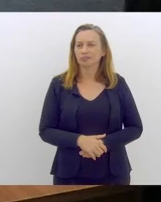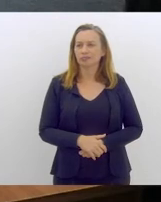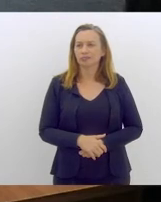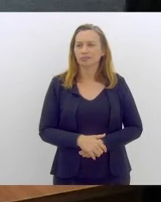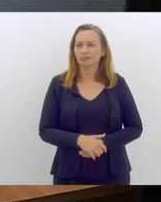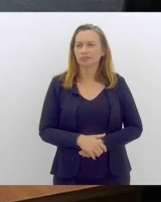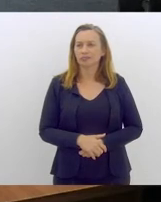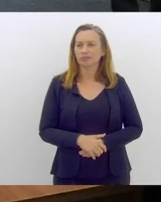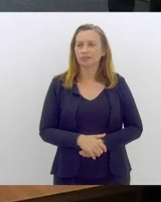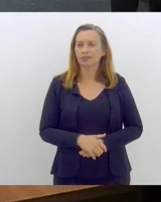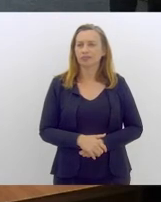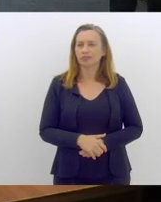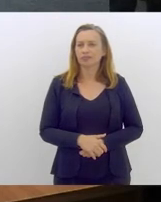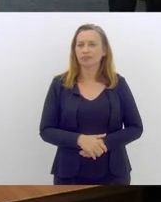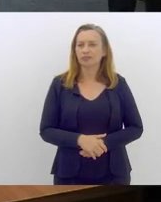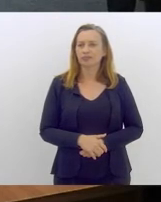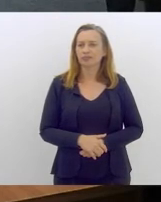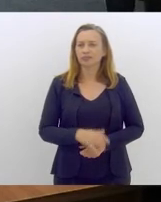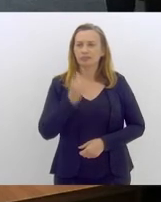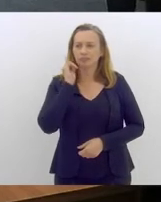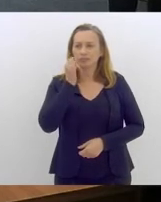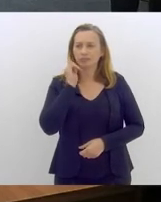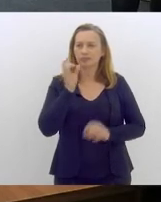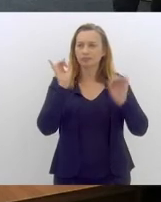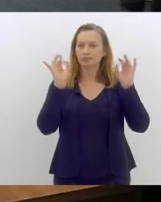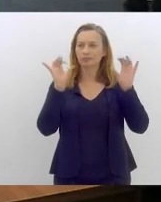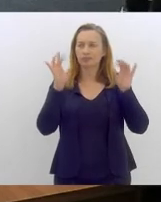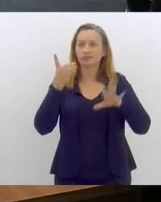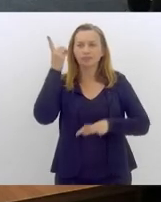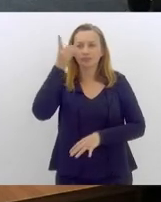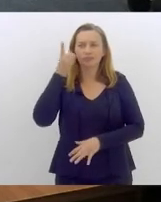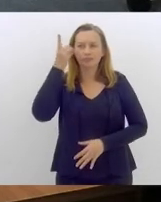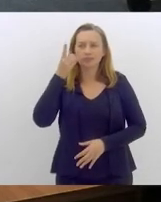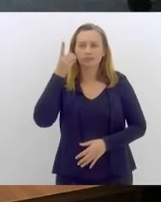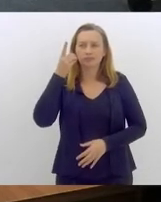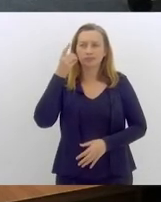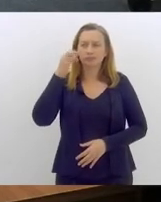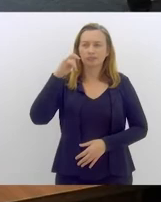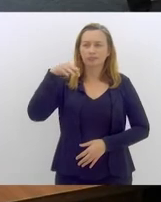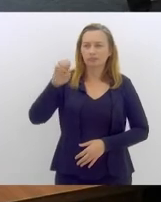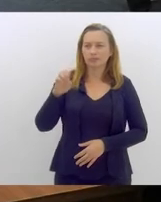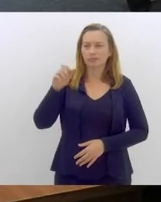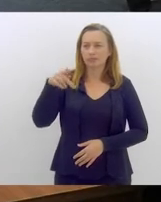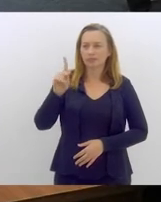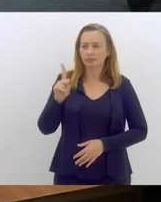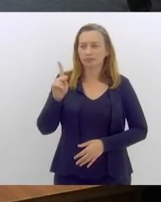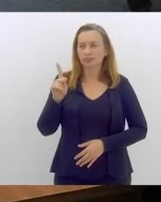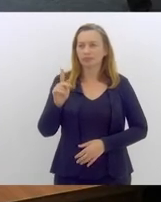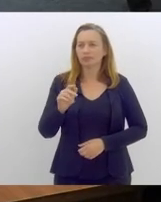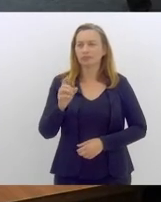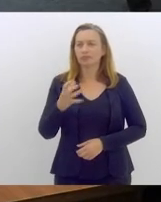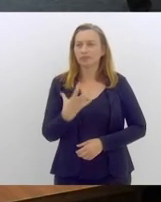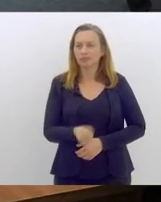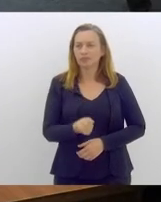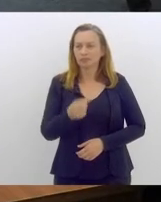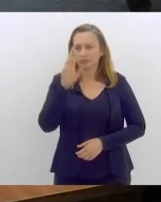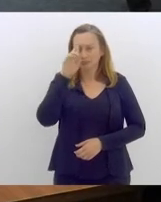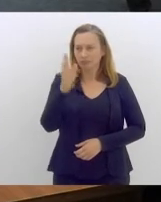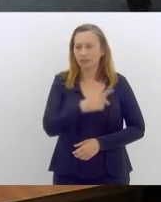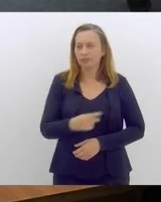a presidência designa relator especial, deputado Alexandre Kinoplock. Favorável,